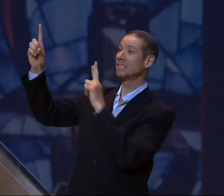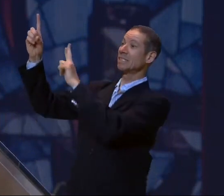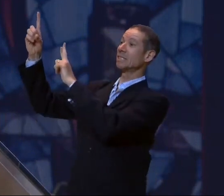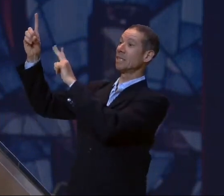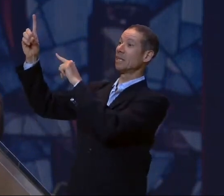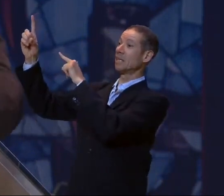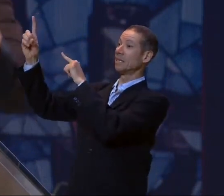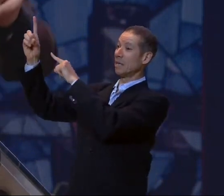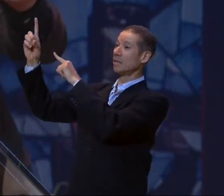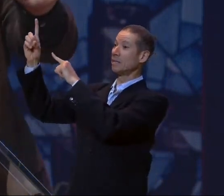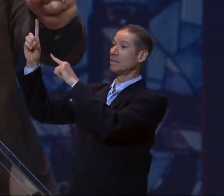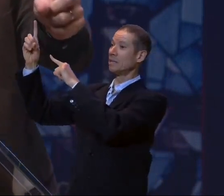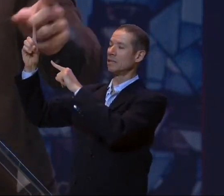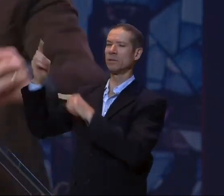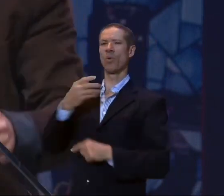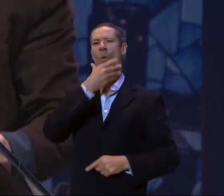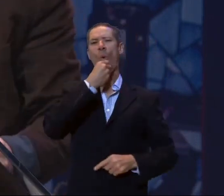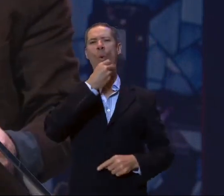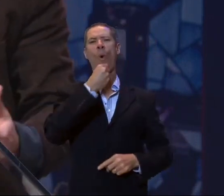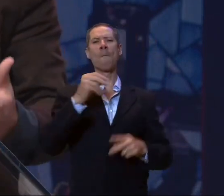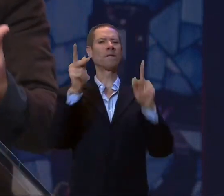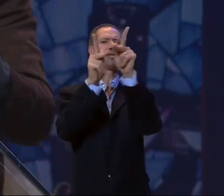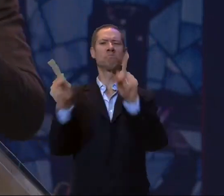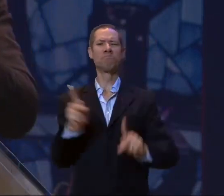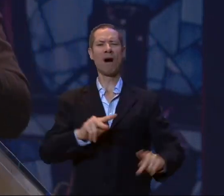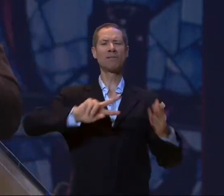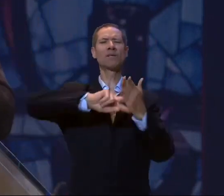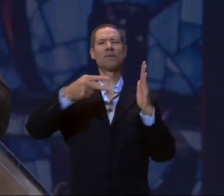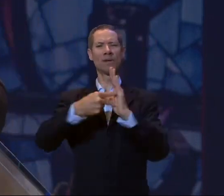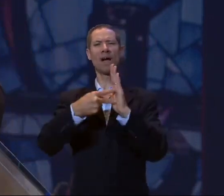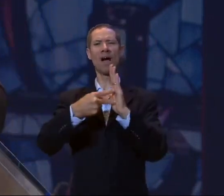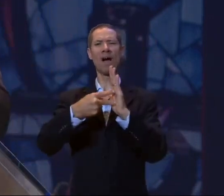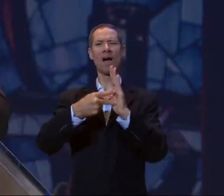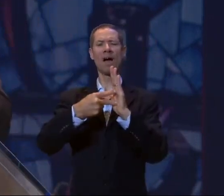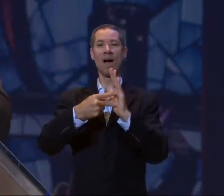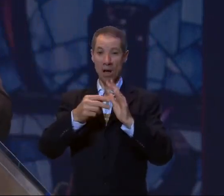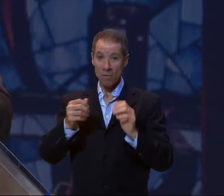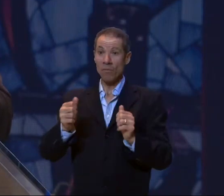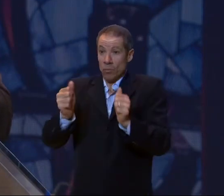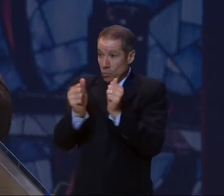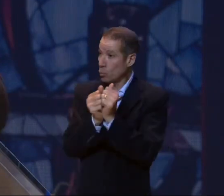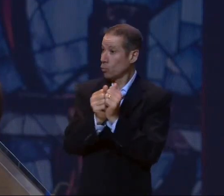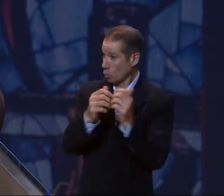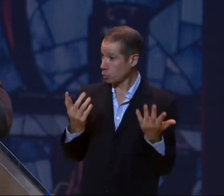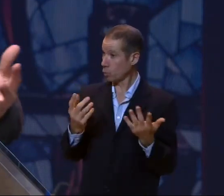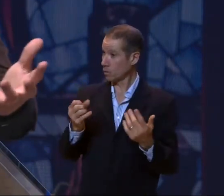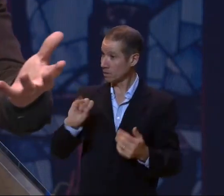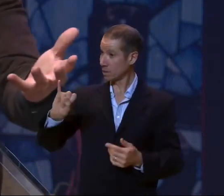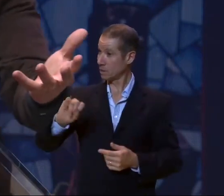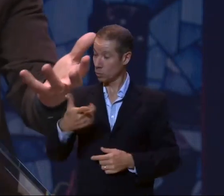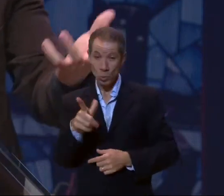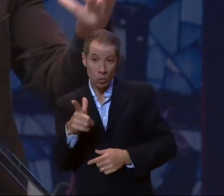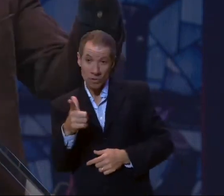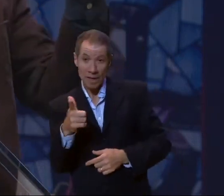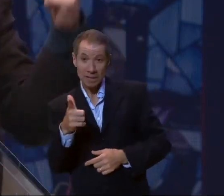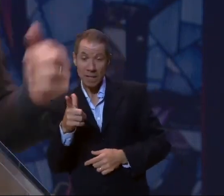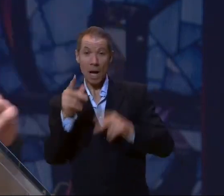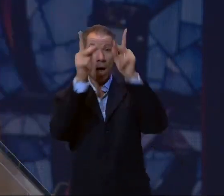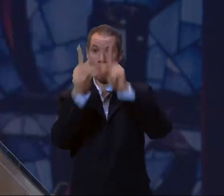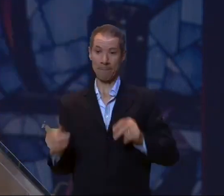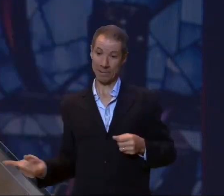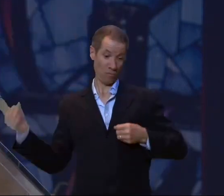ia acontecer? Se houvesse um homem de paz, a paz ficaria com ele. Se não houvesse, a